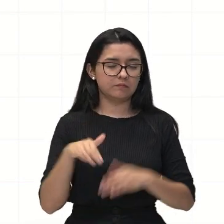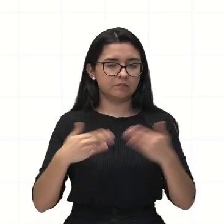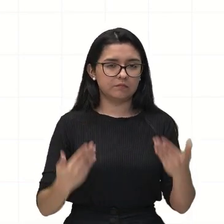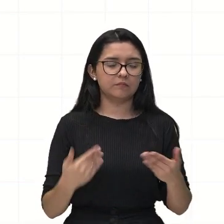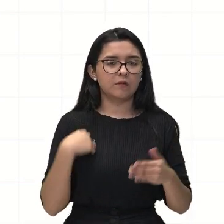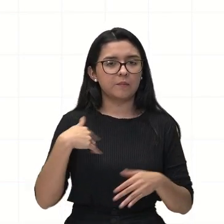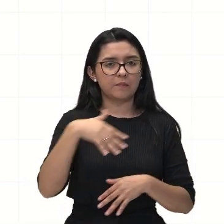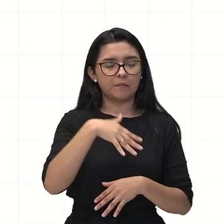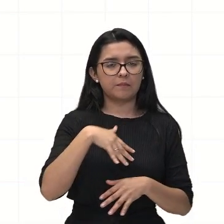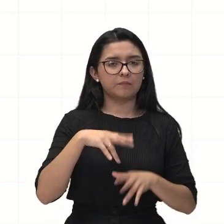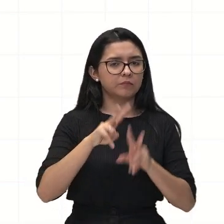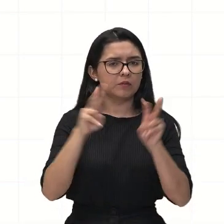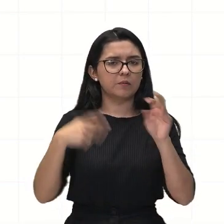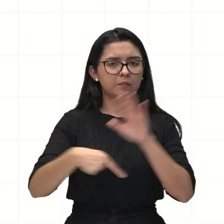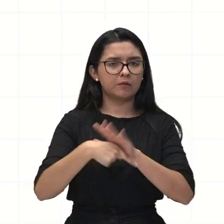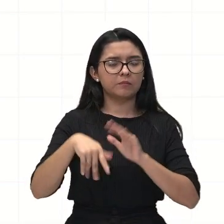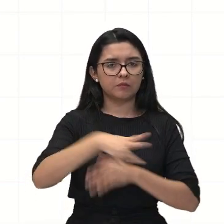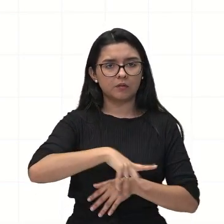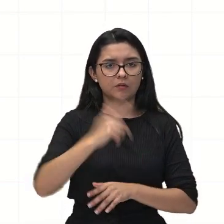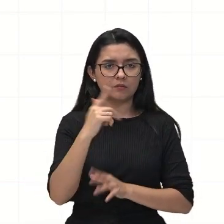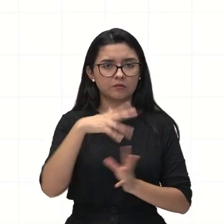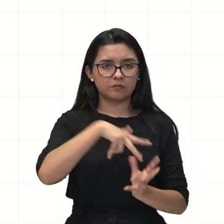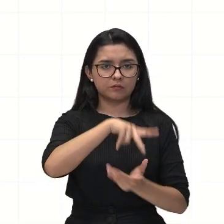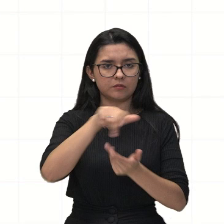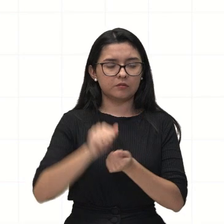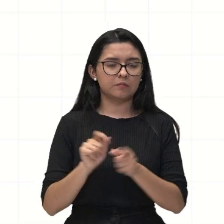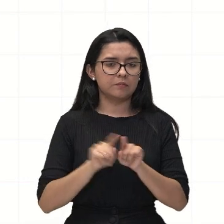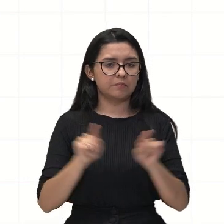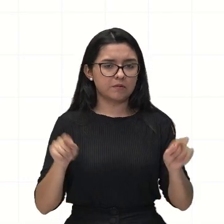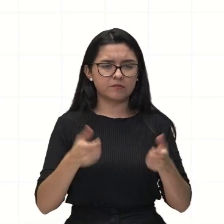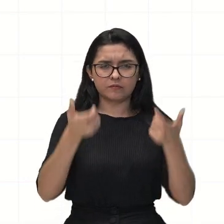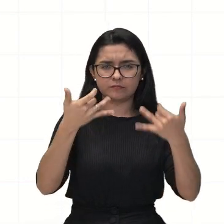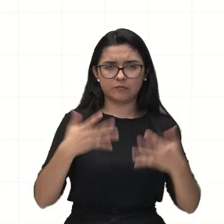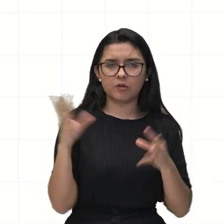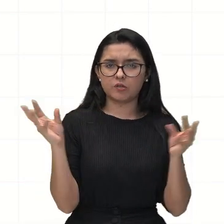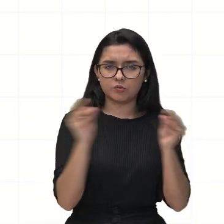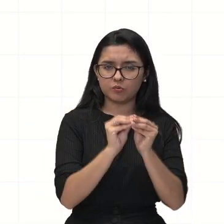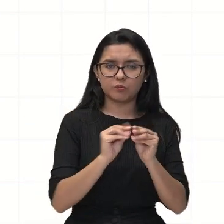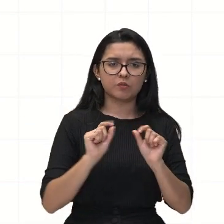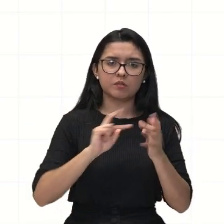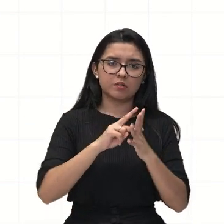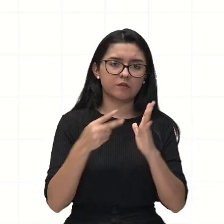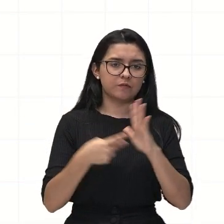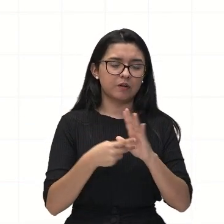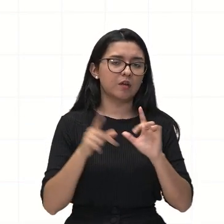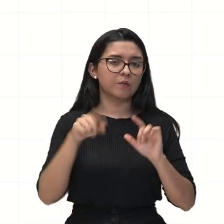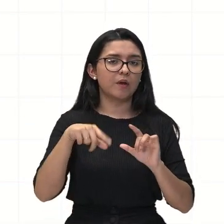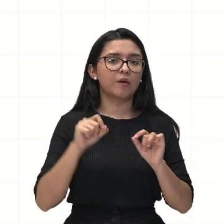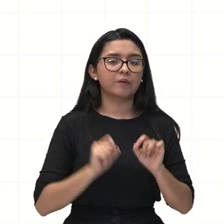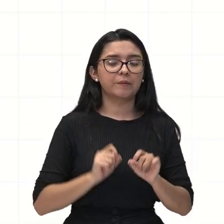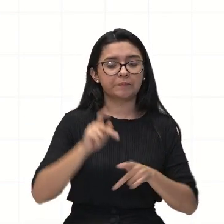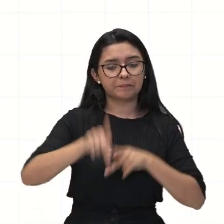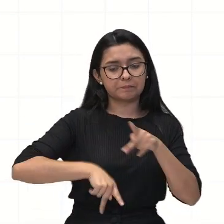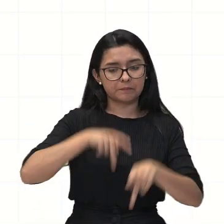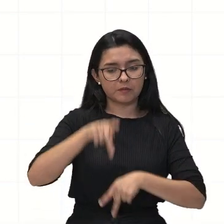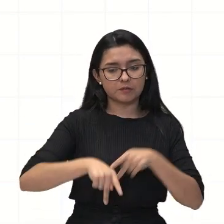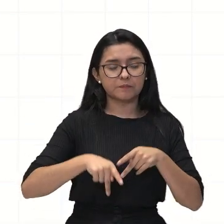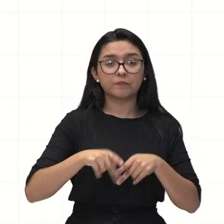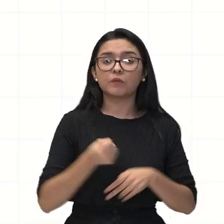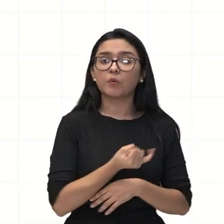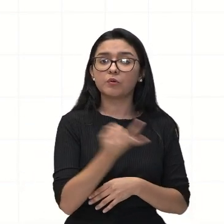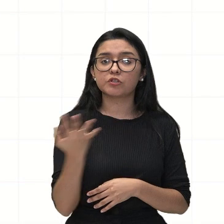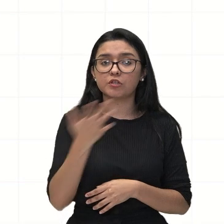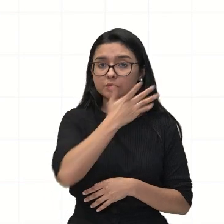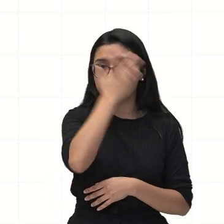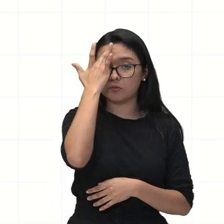conhecimento, nós vamos fazer uma breve definição aqui de densidade demográfica. Densidade demográfica, pessoal, nada mais é do que aquela quantidade